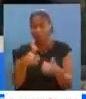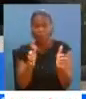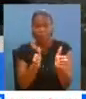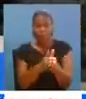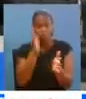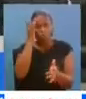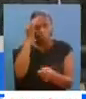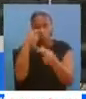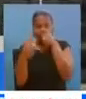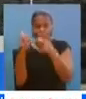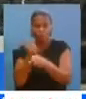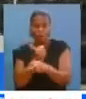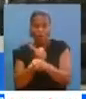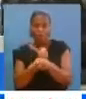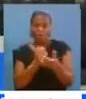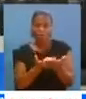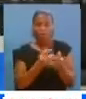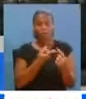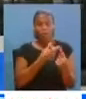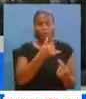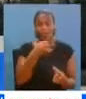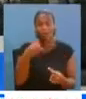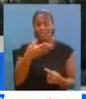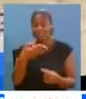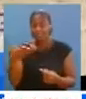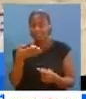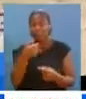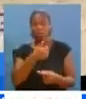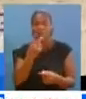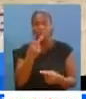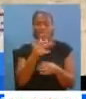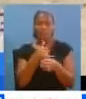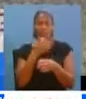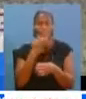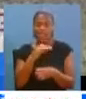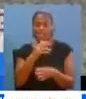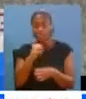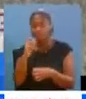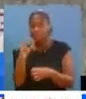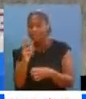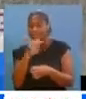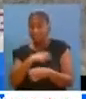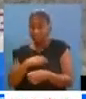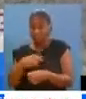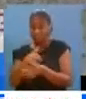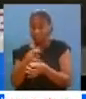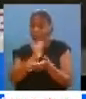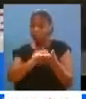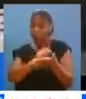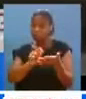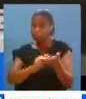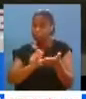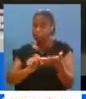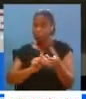total do número de pessoas ao serviço em 2017. Boa Vista, Sal, São Vicente e Santiago foram as ilhas onde registaram